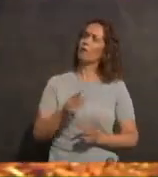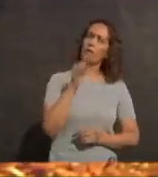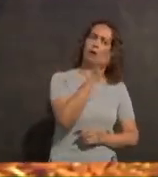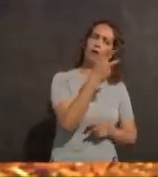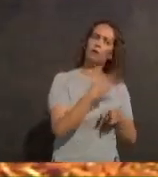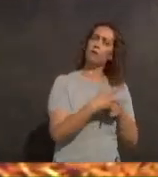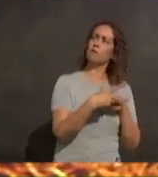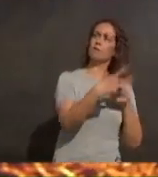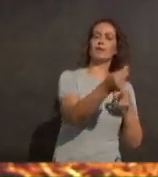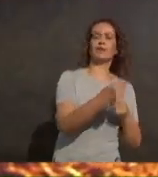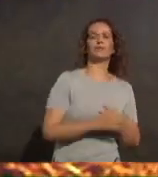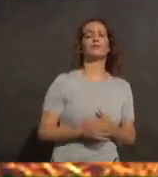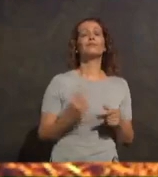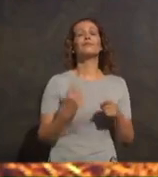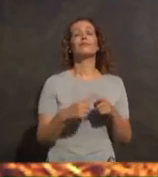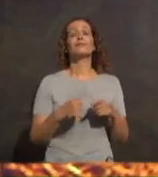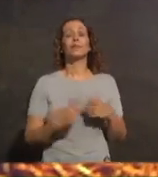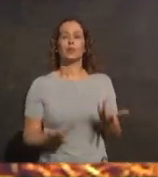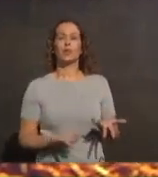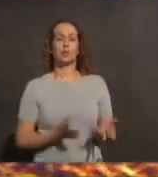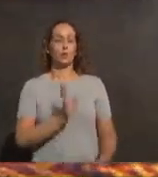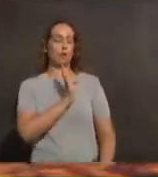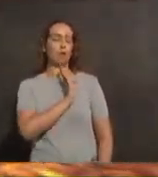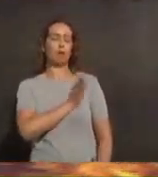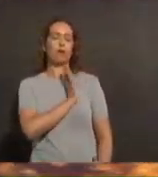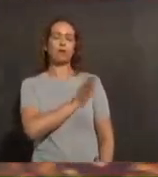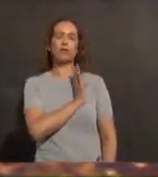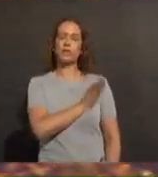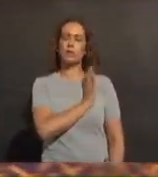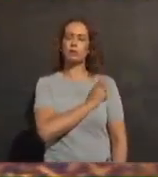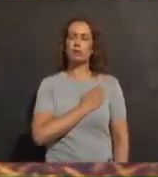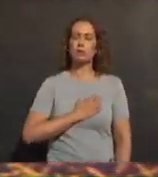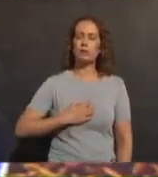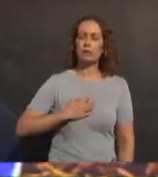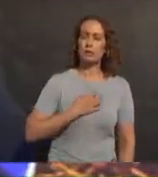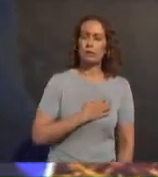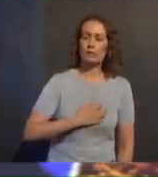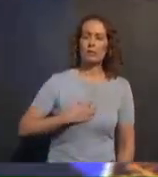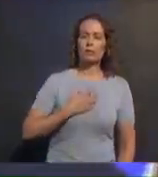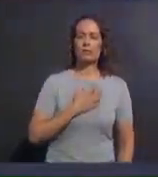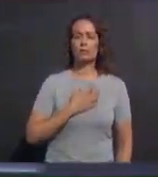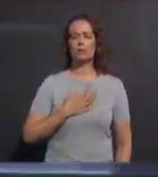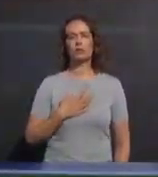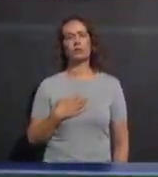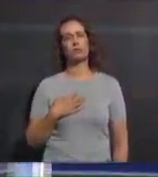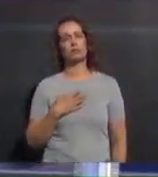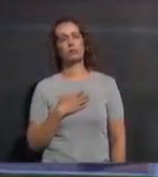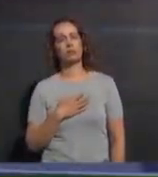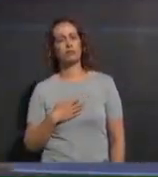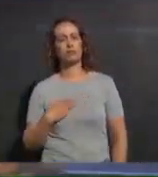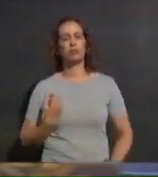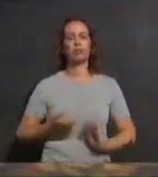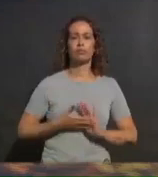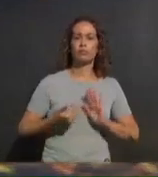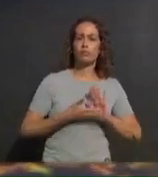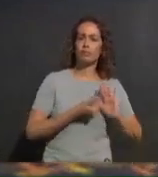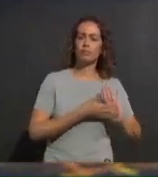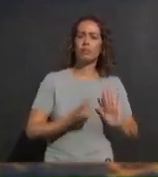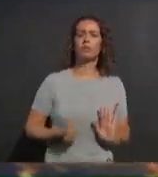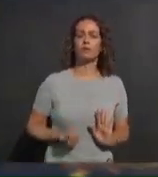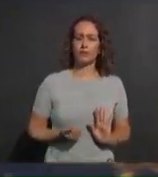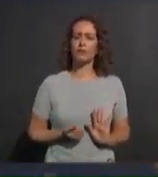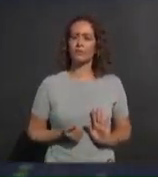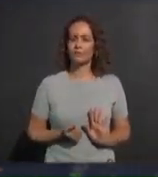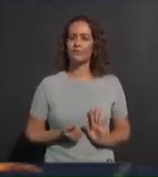porque o azedo do seu coração foi esvaziando, foi esvaziando, foi esvaziando. Se tiver que fazer 1000 entregas, faça.